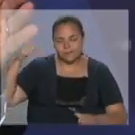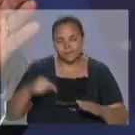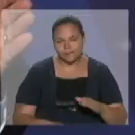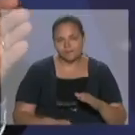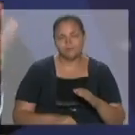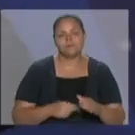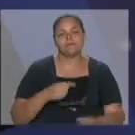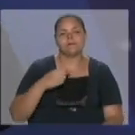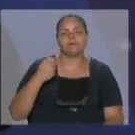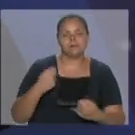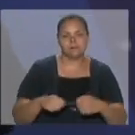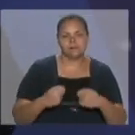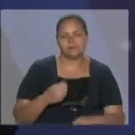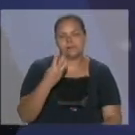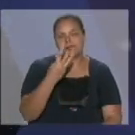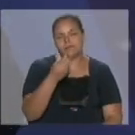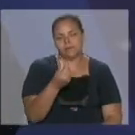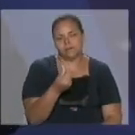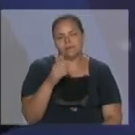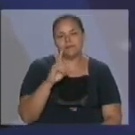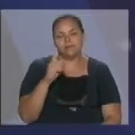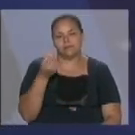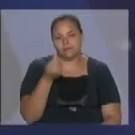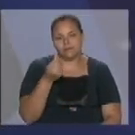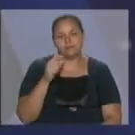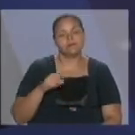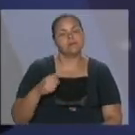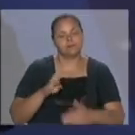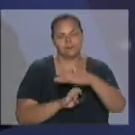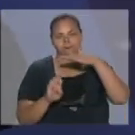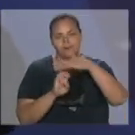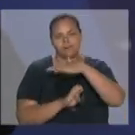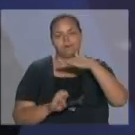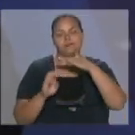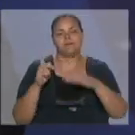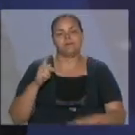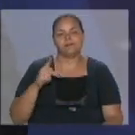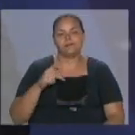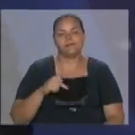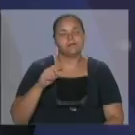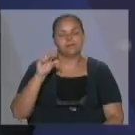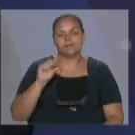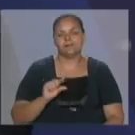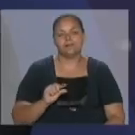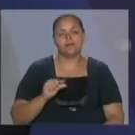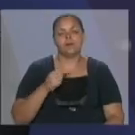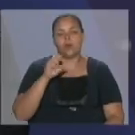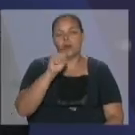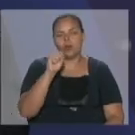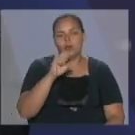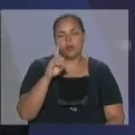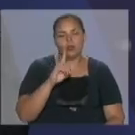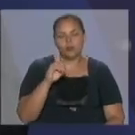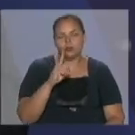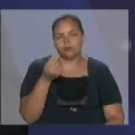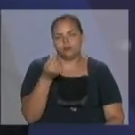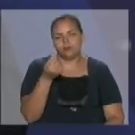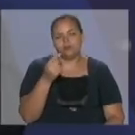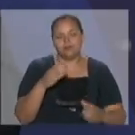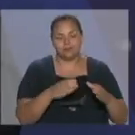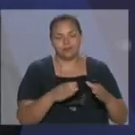estar a 35 a 36 dólares de custo para a Petrobras. A Petrobras hoje estima em menos de 8 dólares o barril do